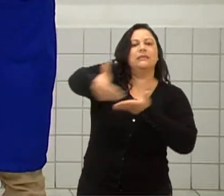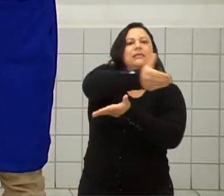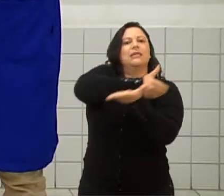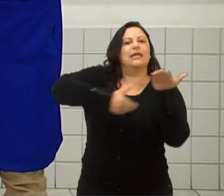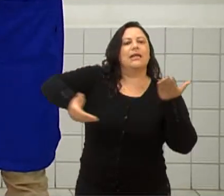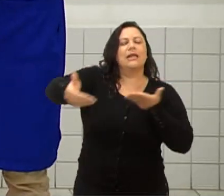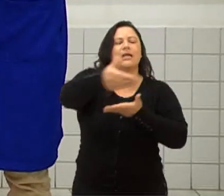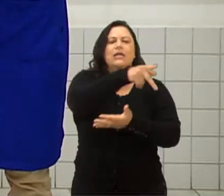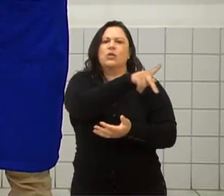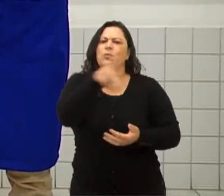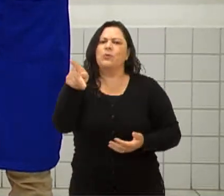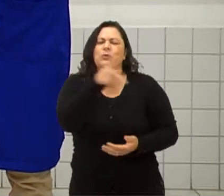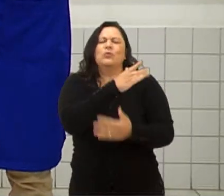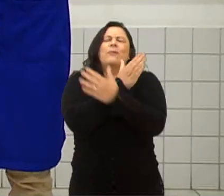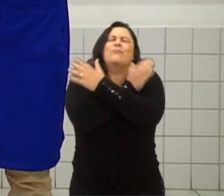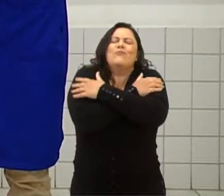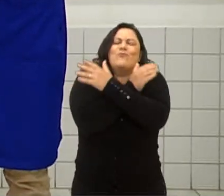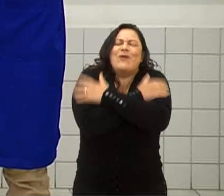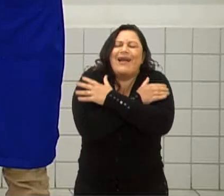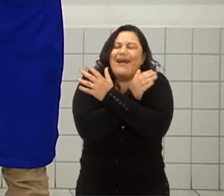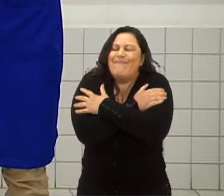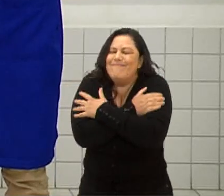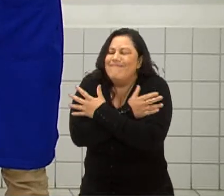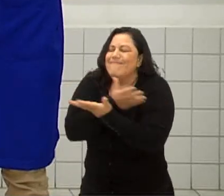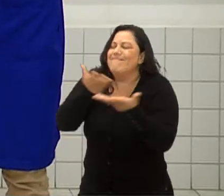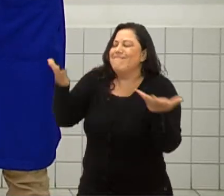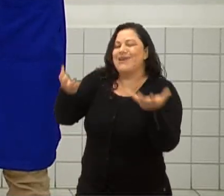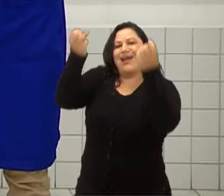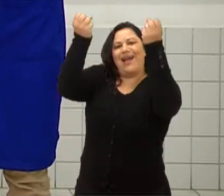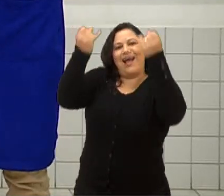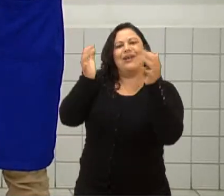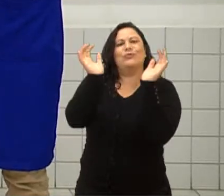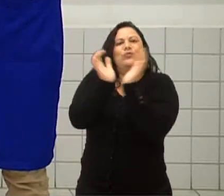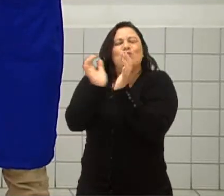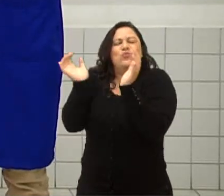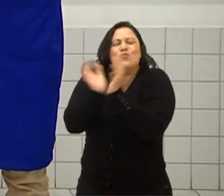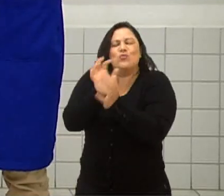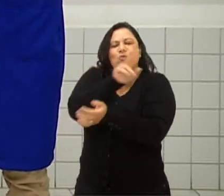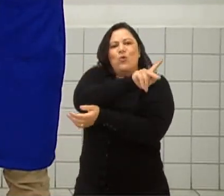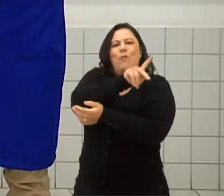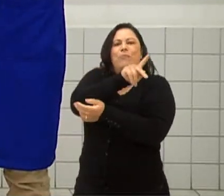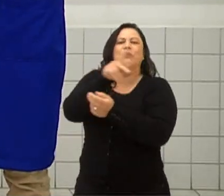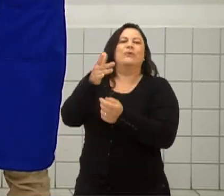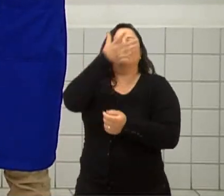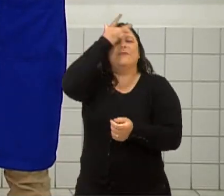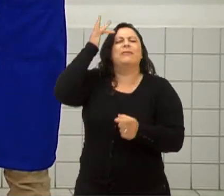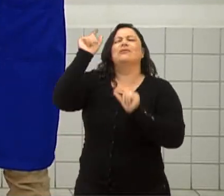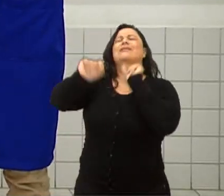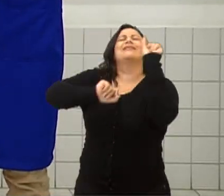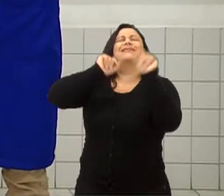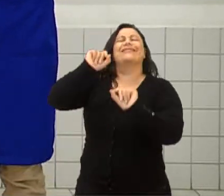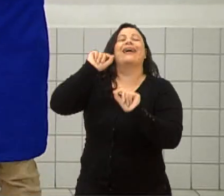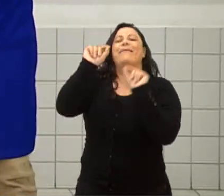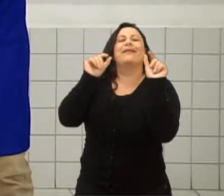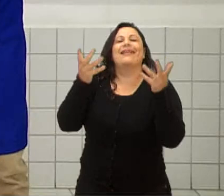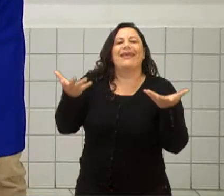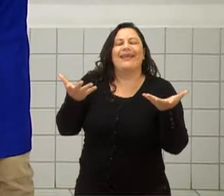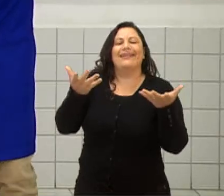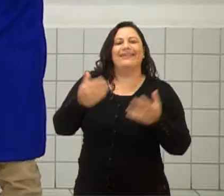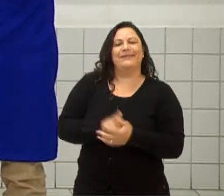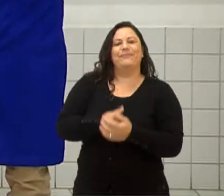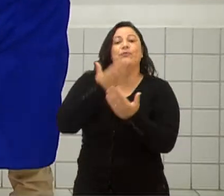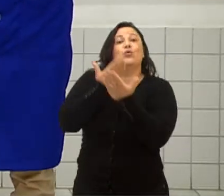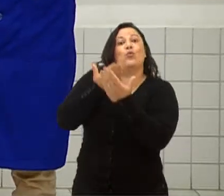tem um abraço aqui para um grupo de pessoas aqui que são muito especiais no programa Aula Paraná. Será que você sabe quem é? Quem será que é?